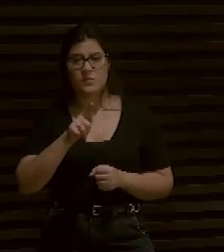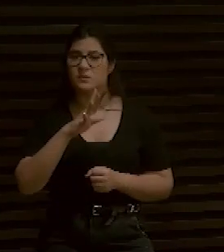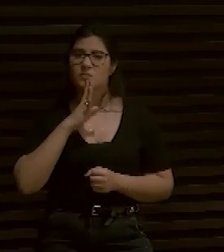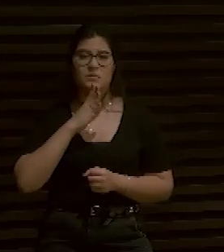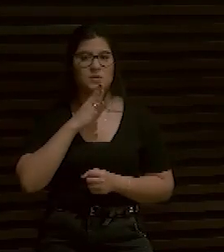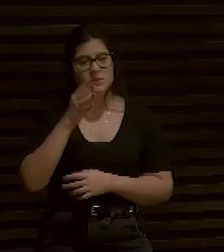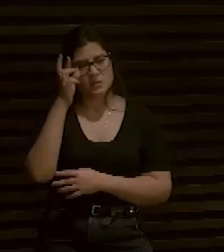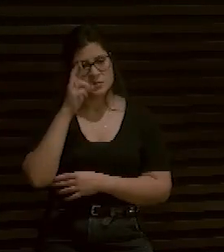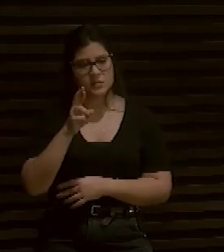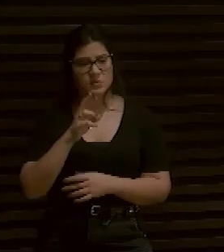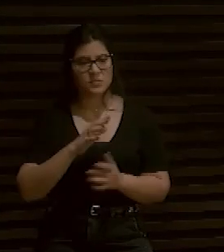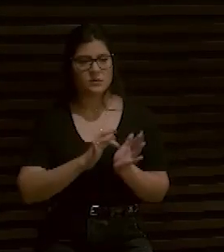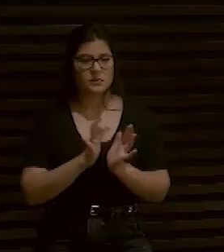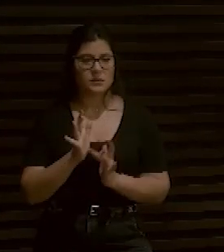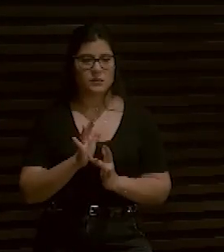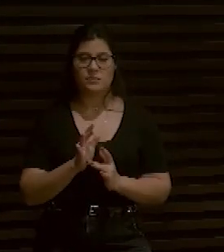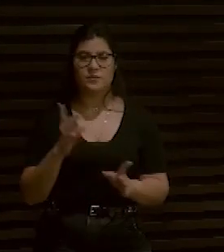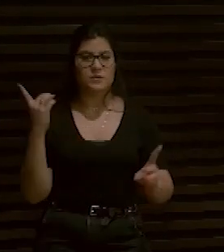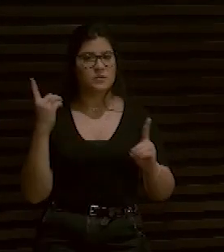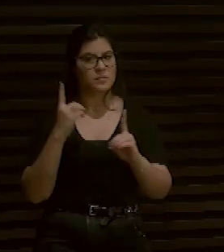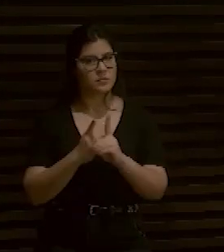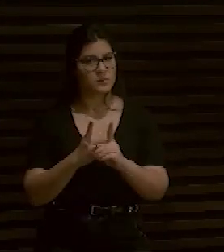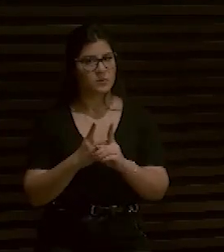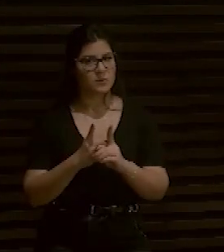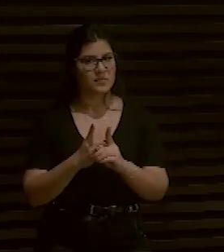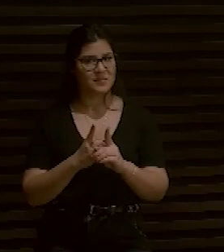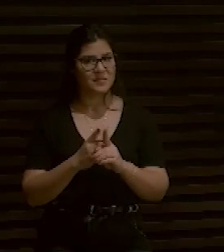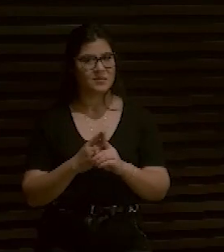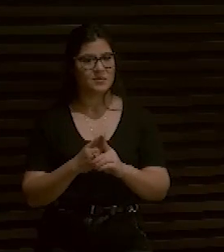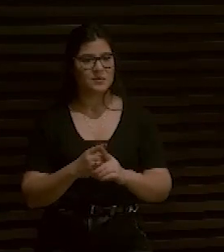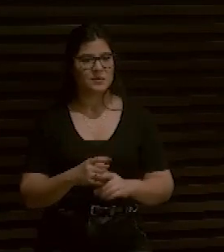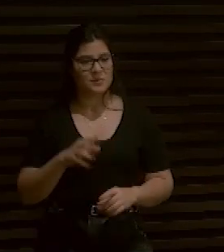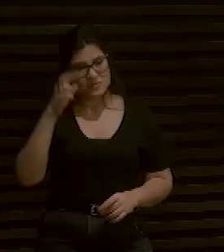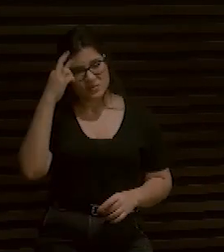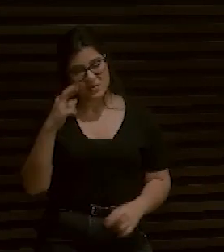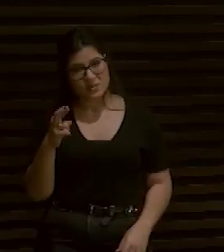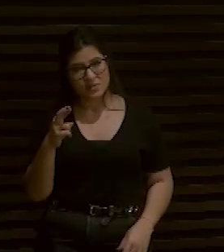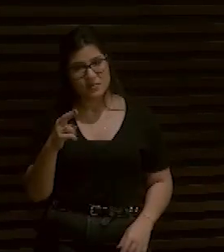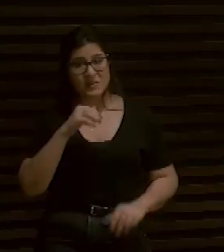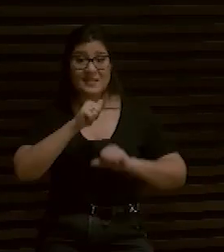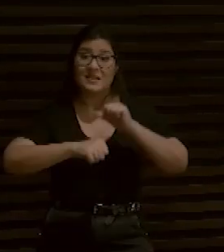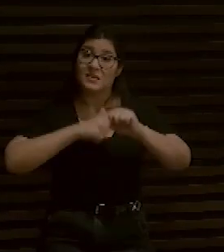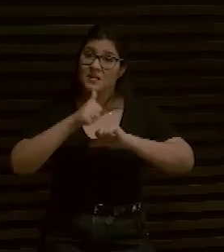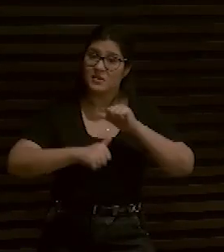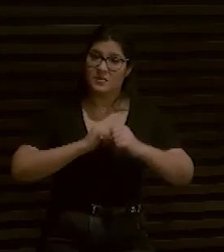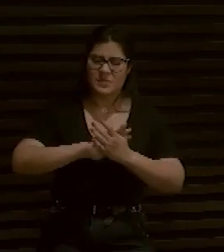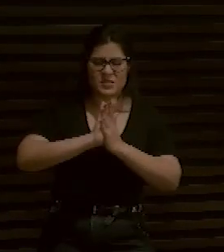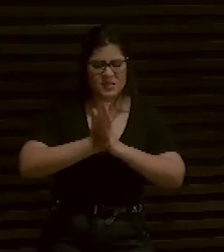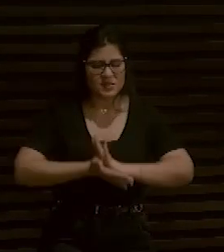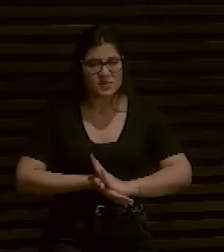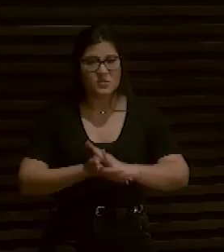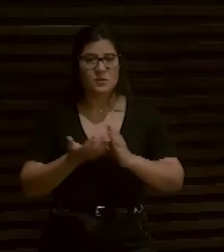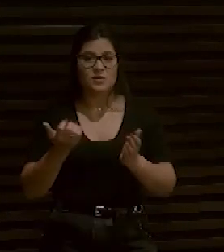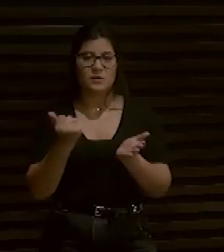Jesus. Você não teve um encontro com esse bitrem de 36 toneladas a 100 por hora. Que transforma, que destrói tudo, que